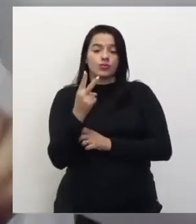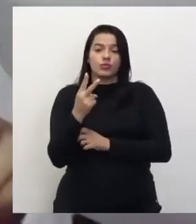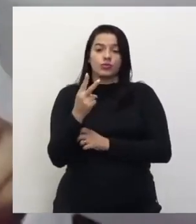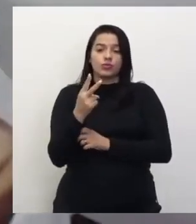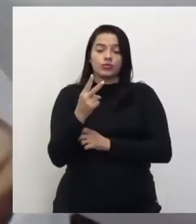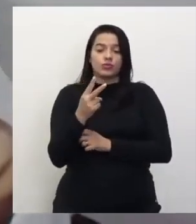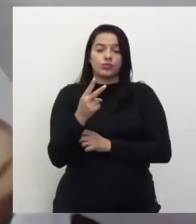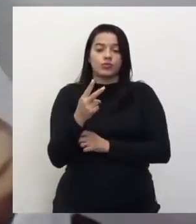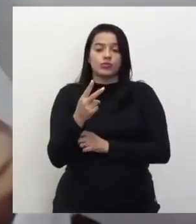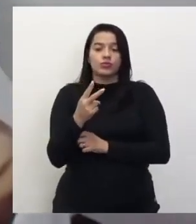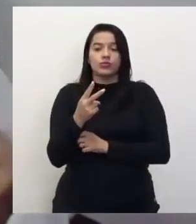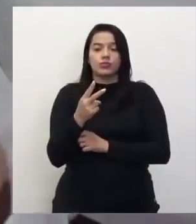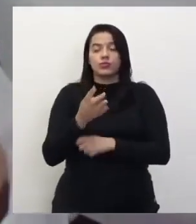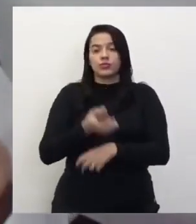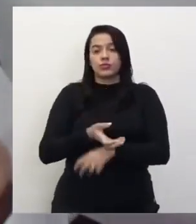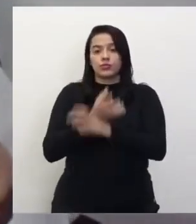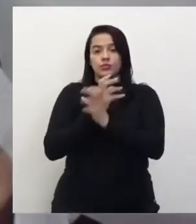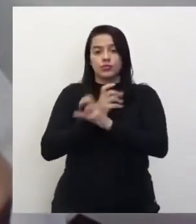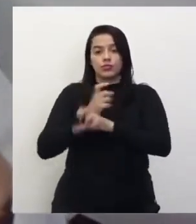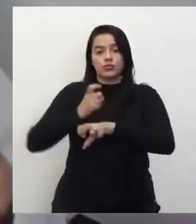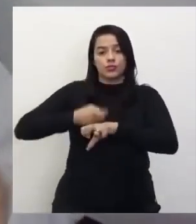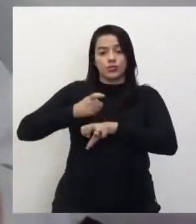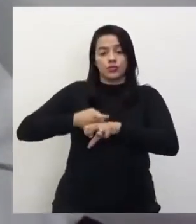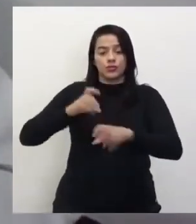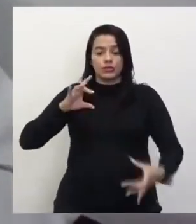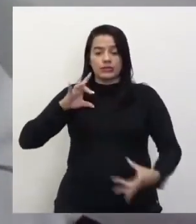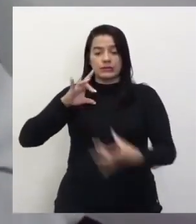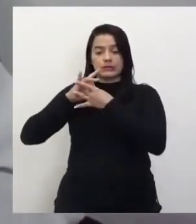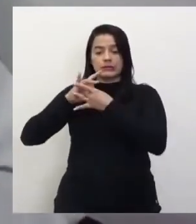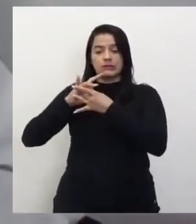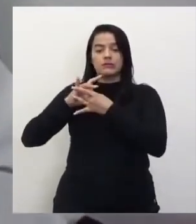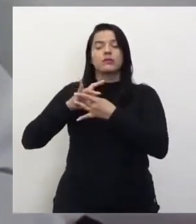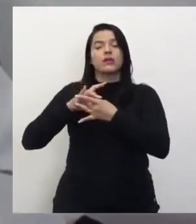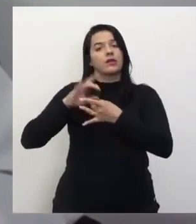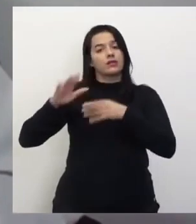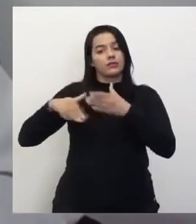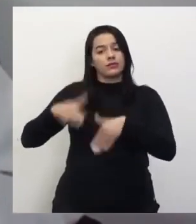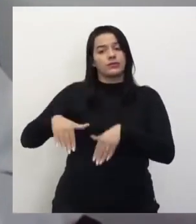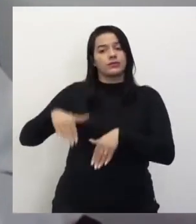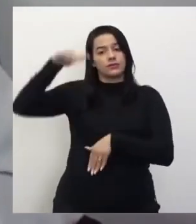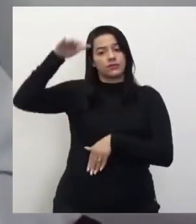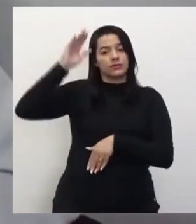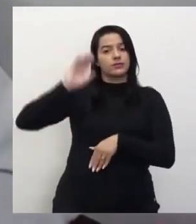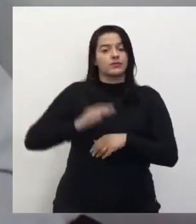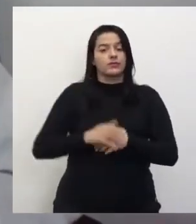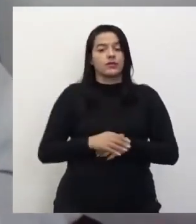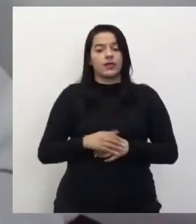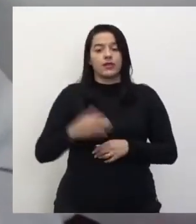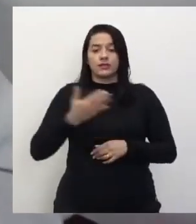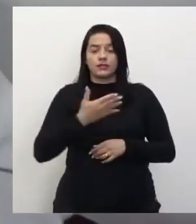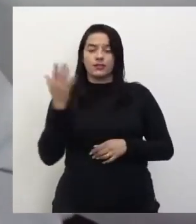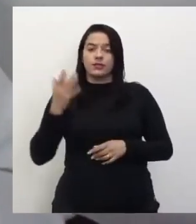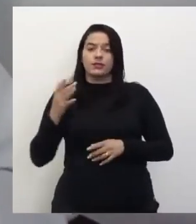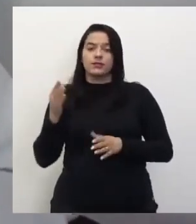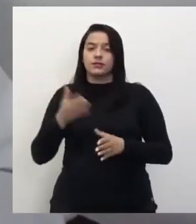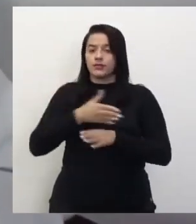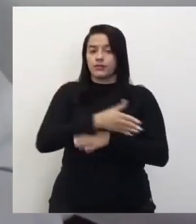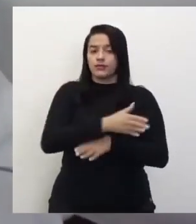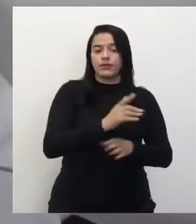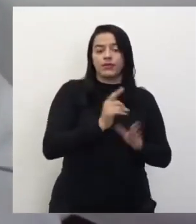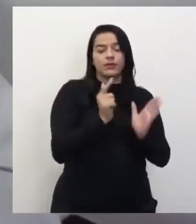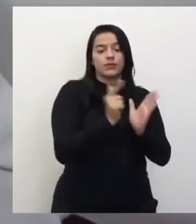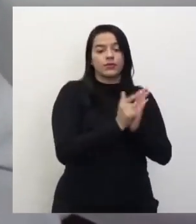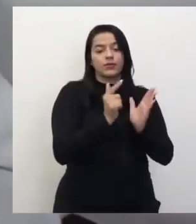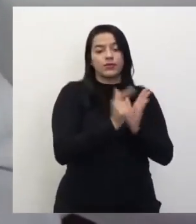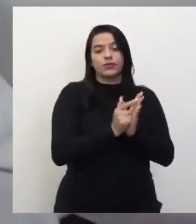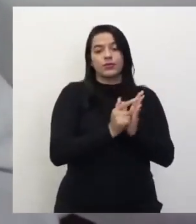Isso acontece em várias partes do corpo. Por isso que às vezes, né, você vai no médico e tira lá uma radiografia da mão, por exemplo,